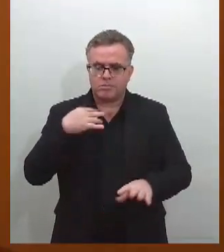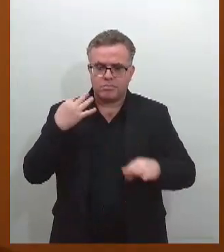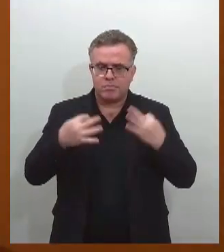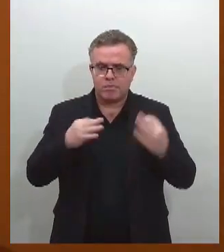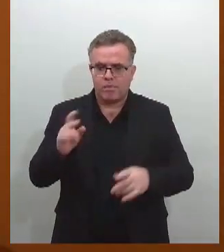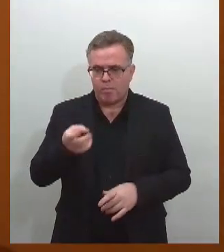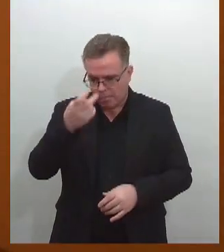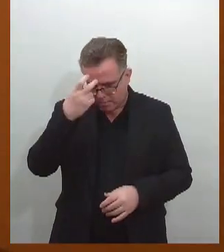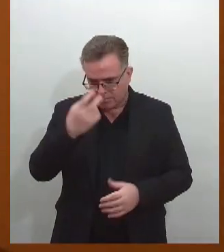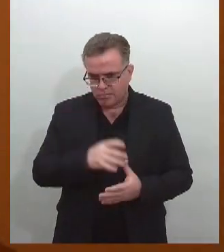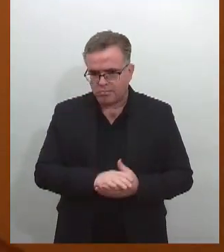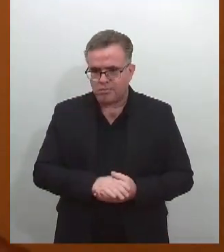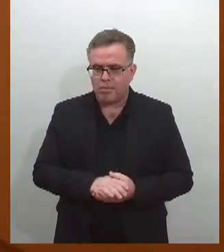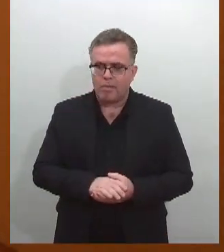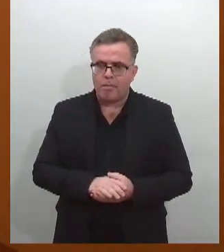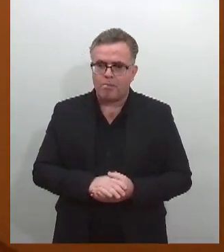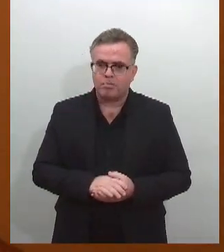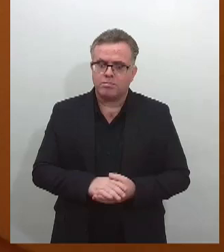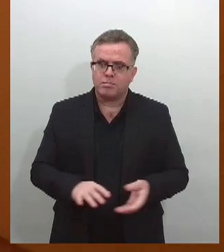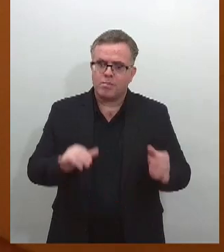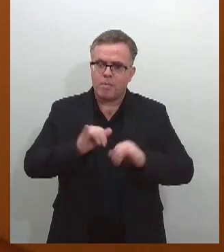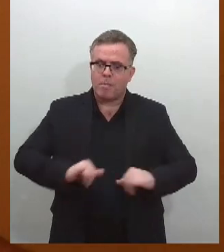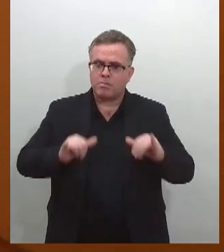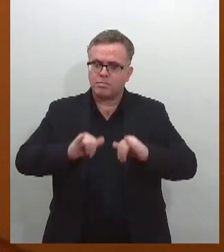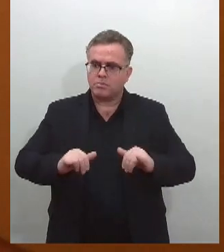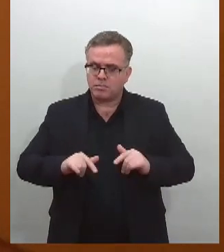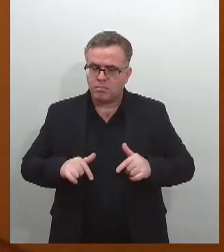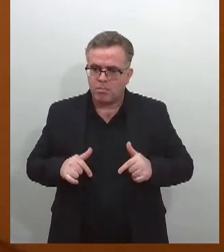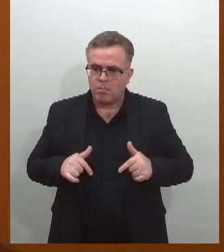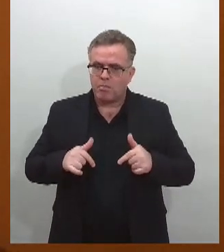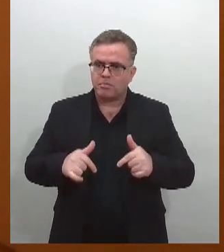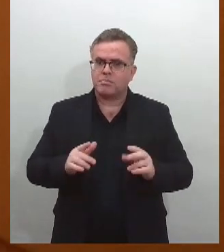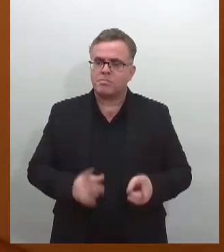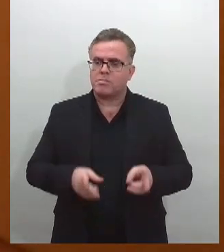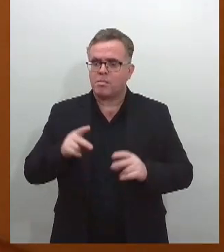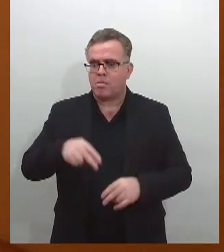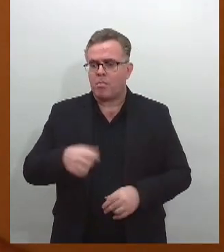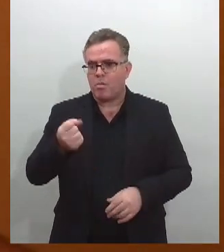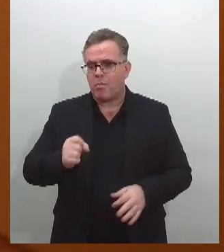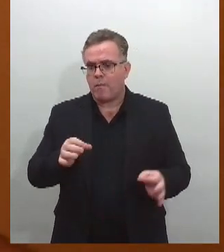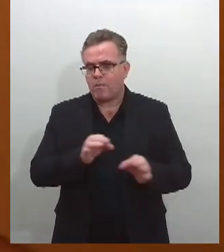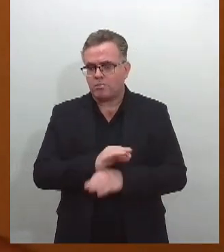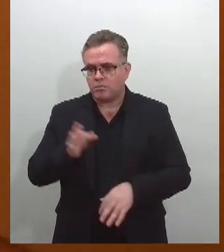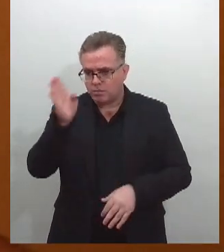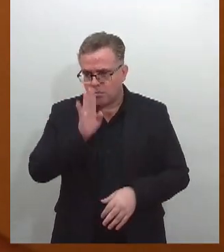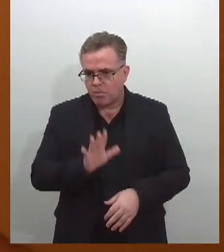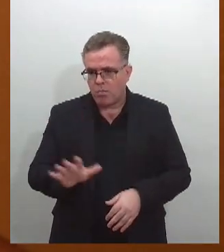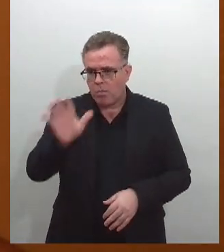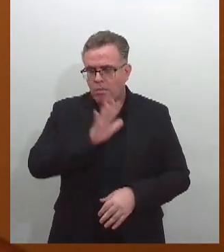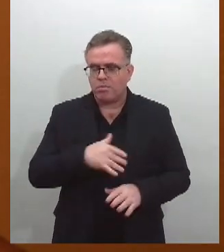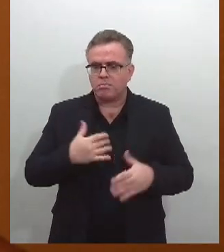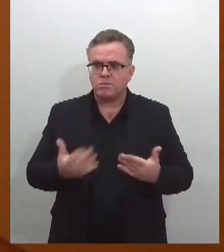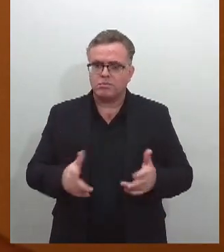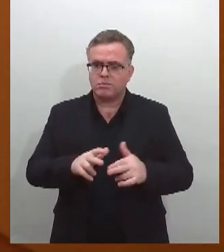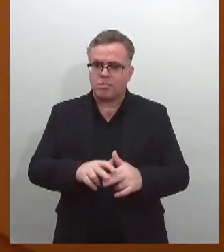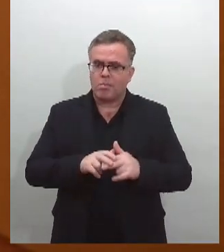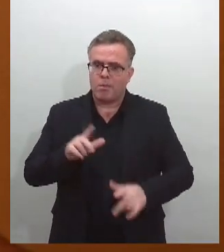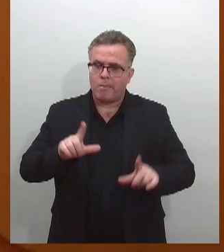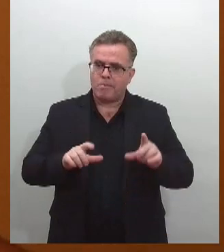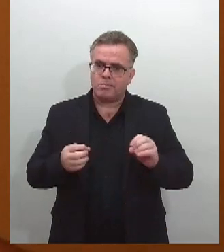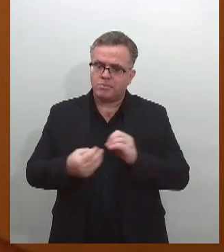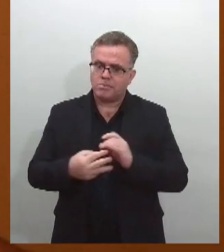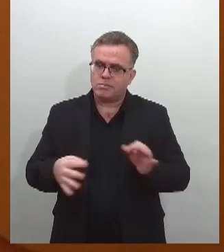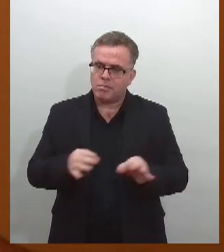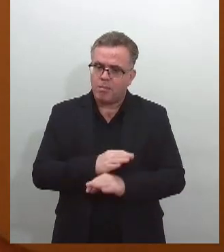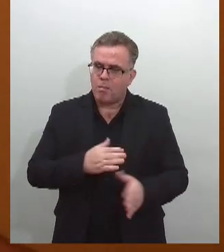Uma divulgadora incansável de Sergipe pelo país inteiro. Então, assim, a TV Alese, desde quando ela foi